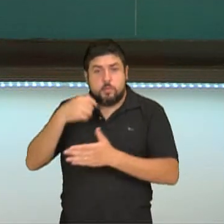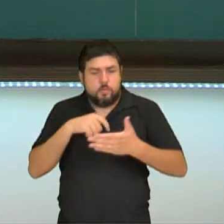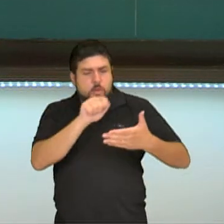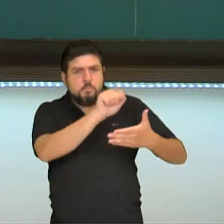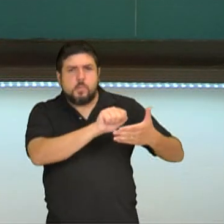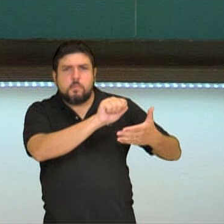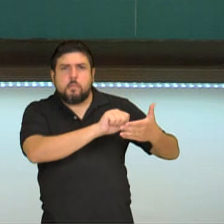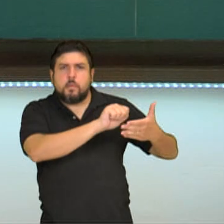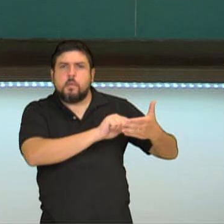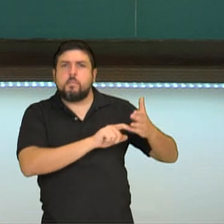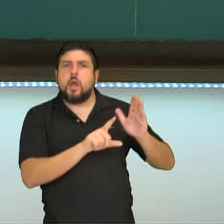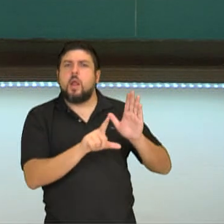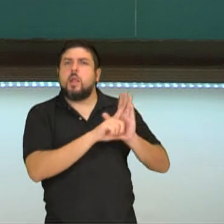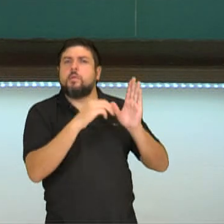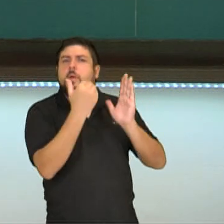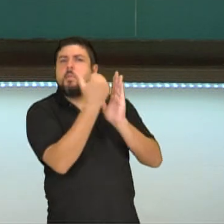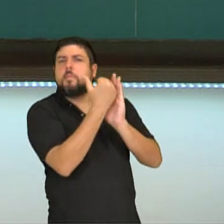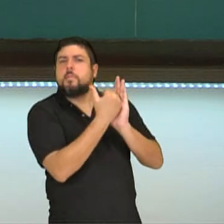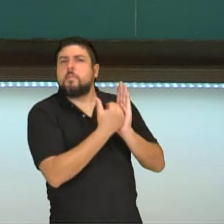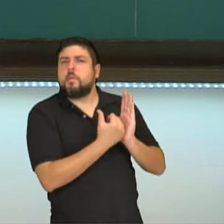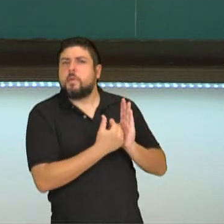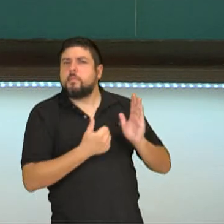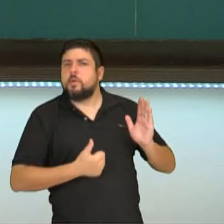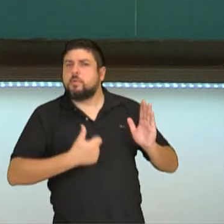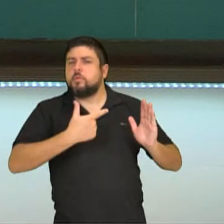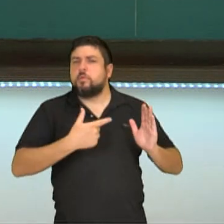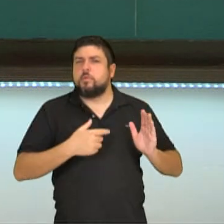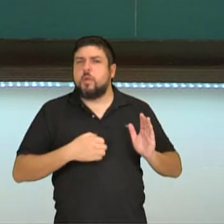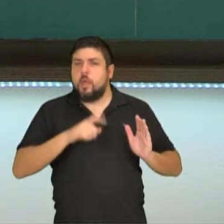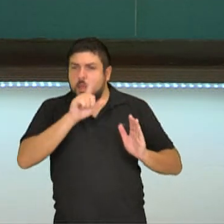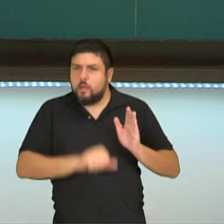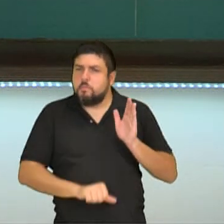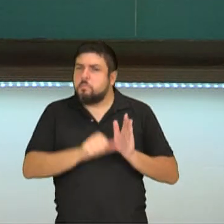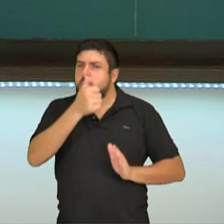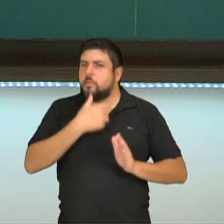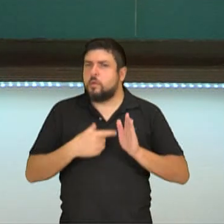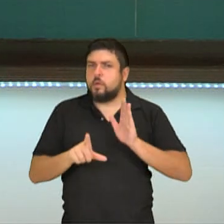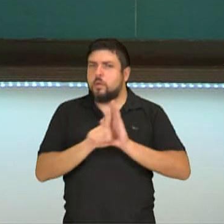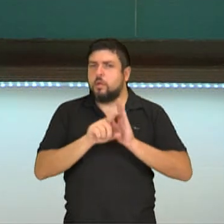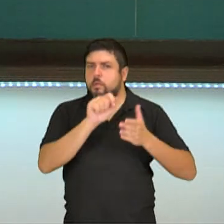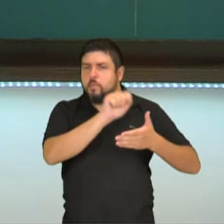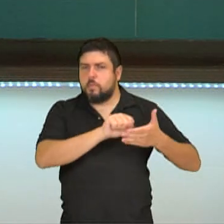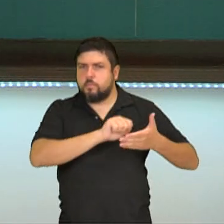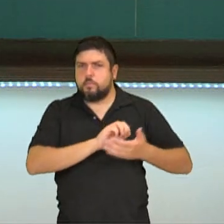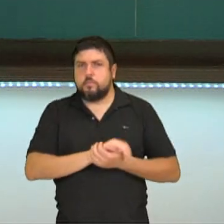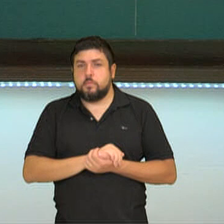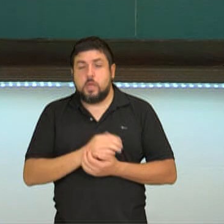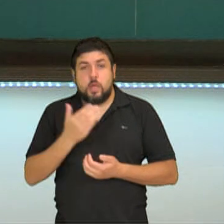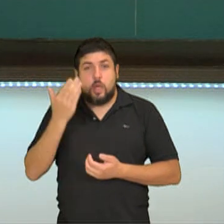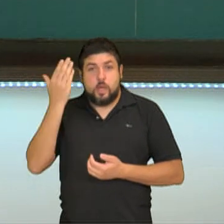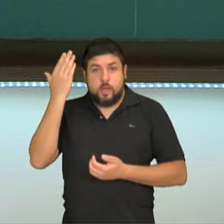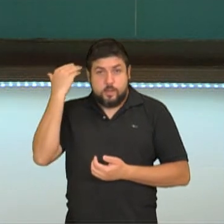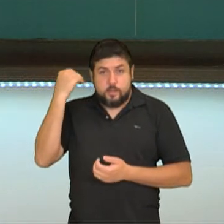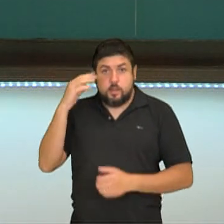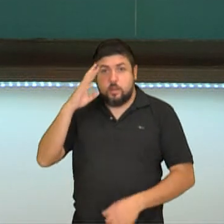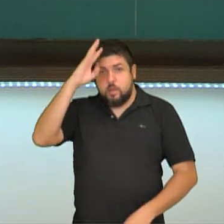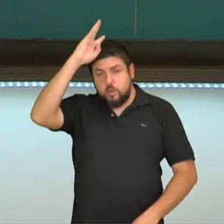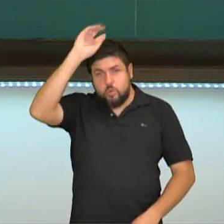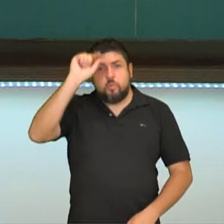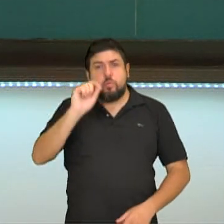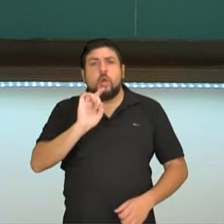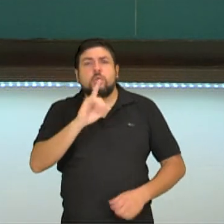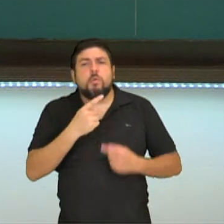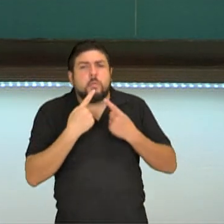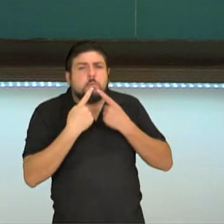São 12 leis escritas de Roma. São as primeiras, né? Até então, Roma era acordo verbal